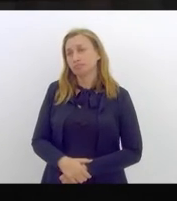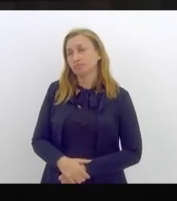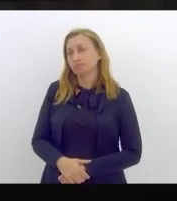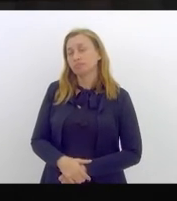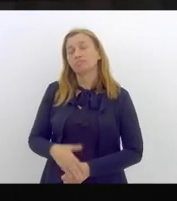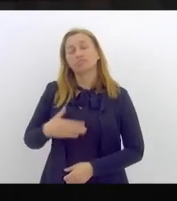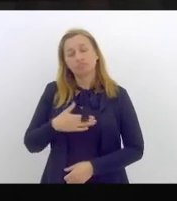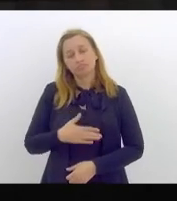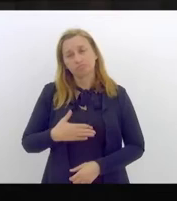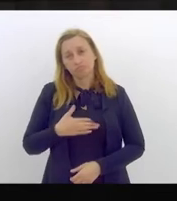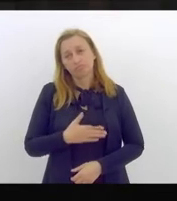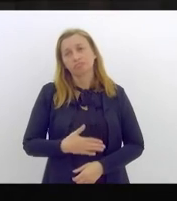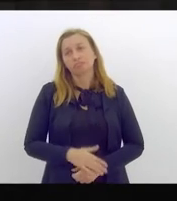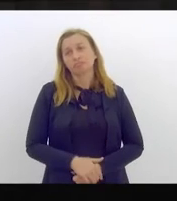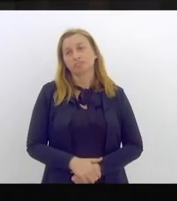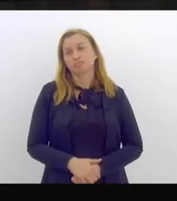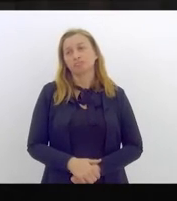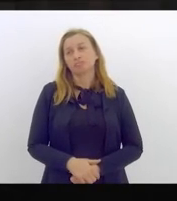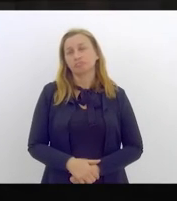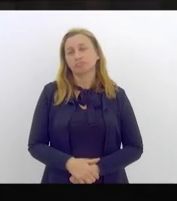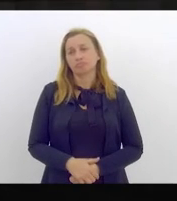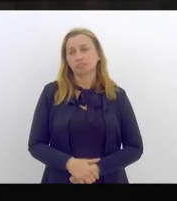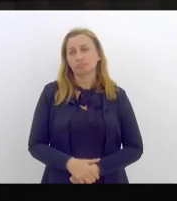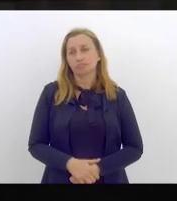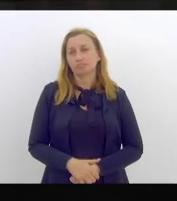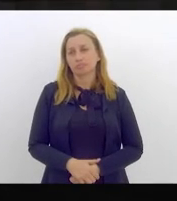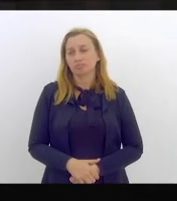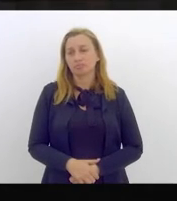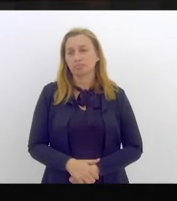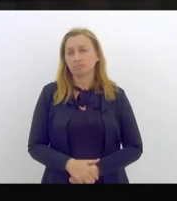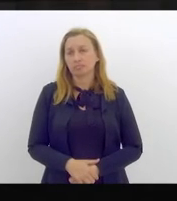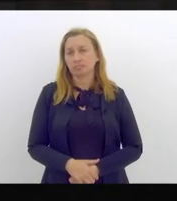Eu gostaria até...